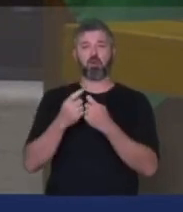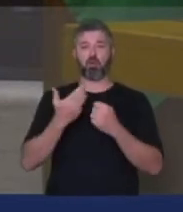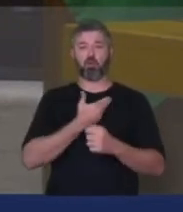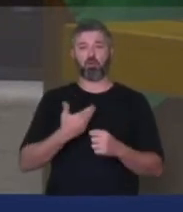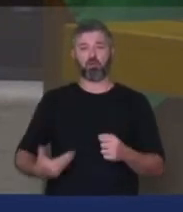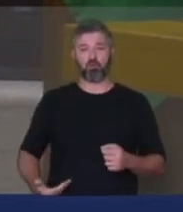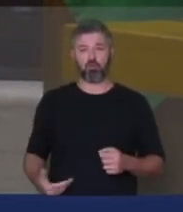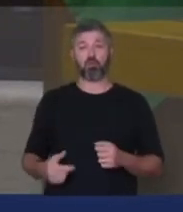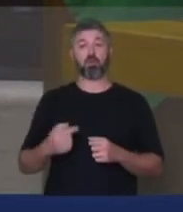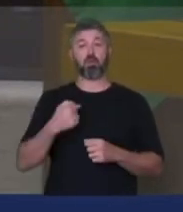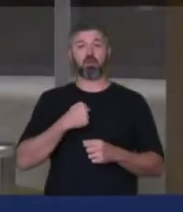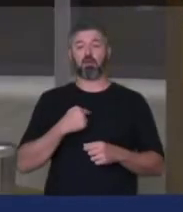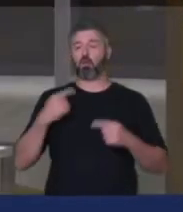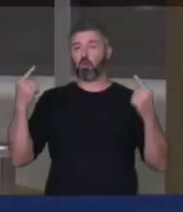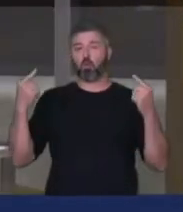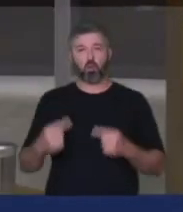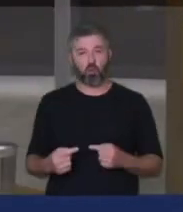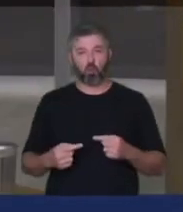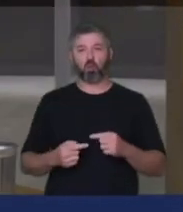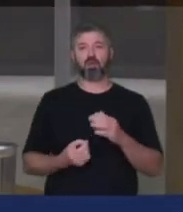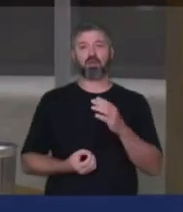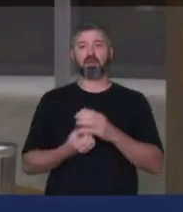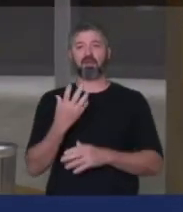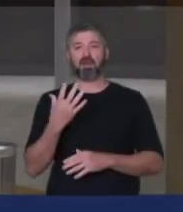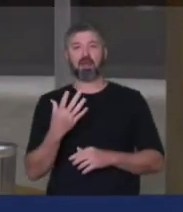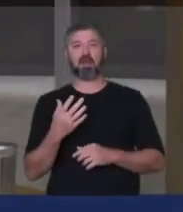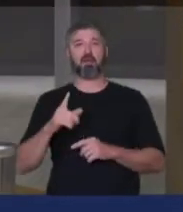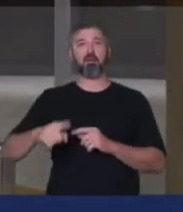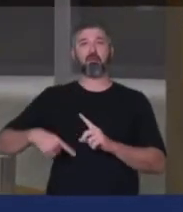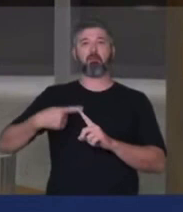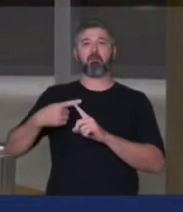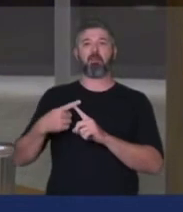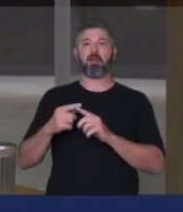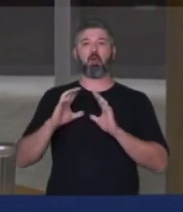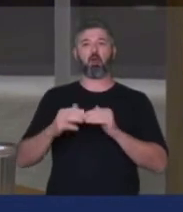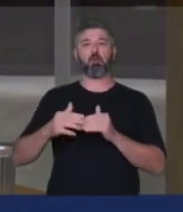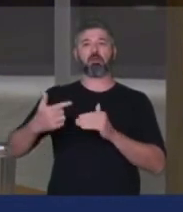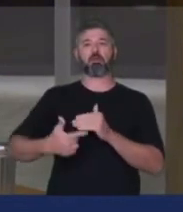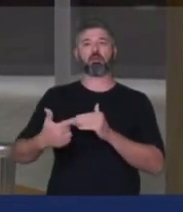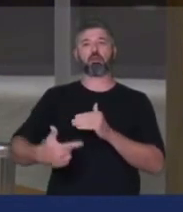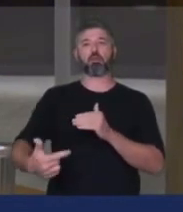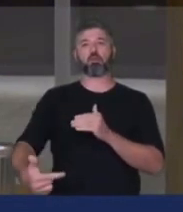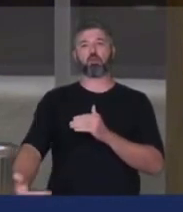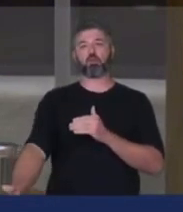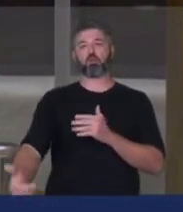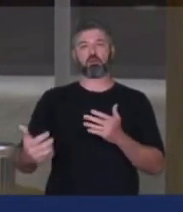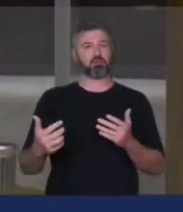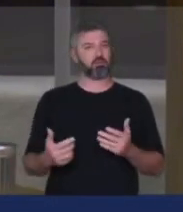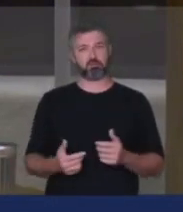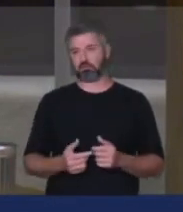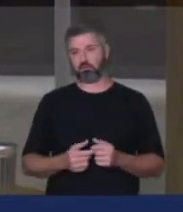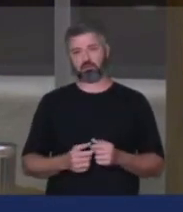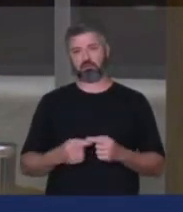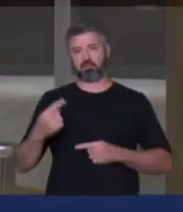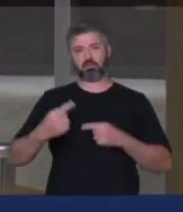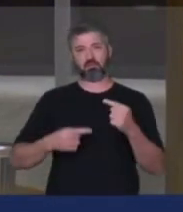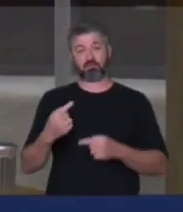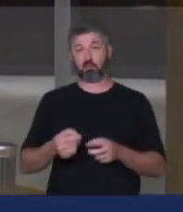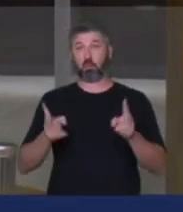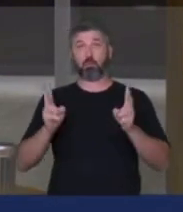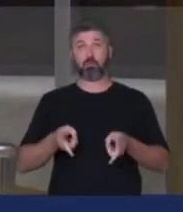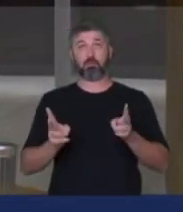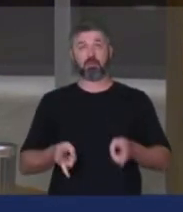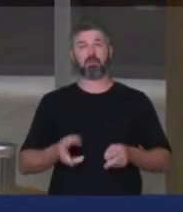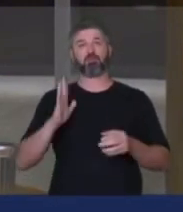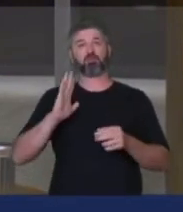sou totalmente contra a criação de mais subcomissões, de novas subcomissões, para debater aquilo que já